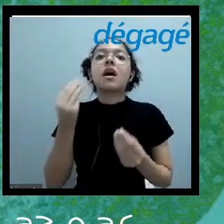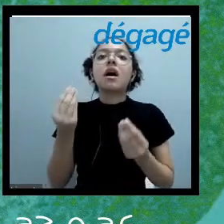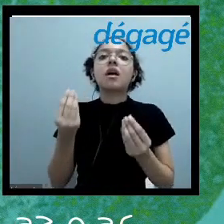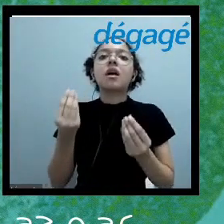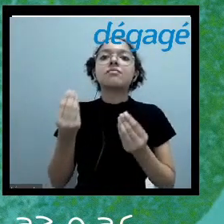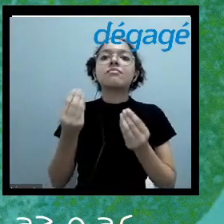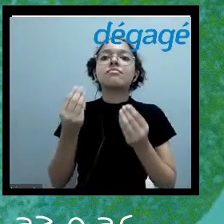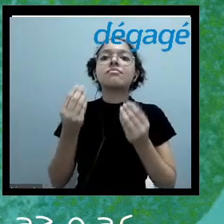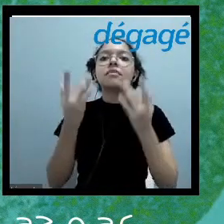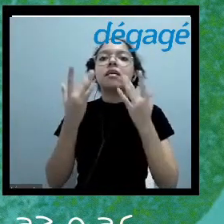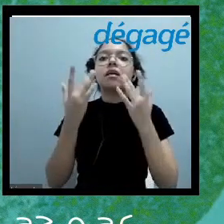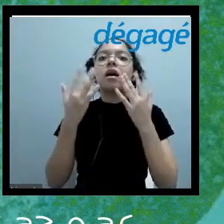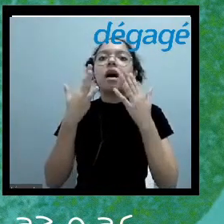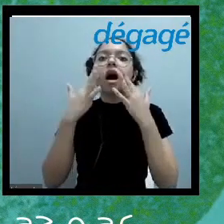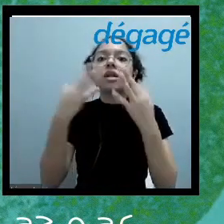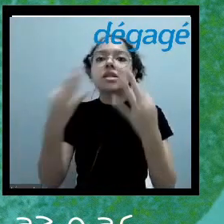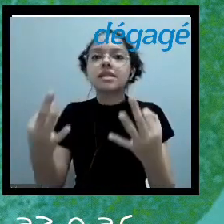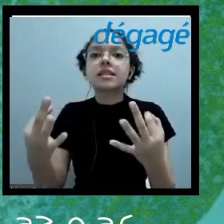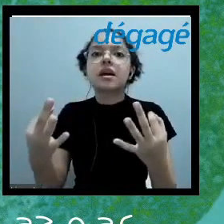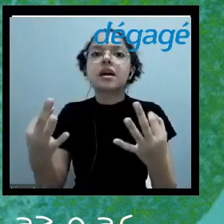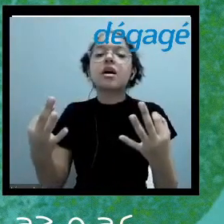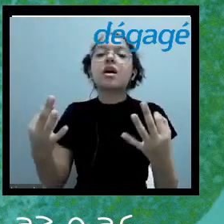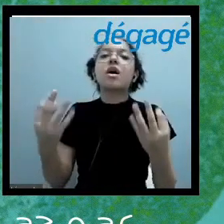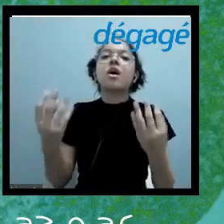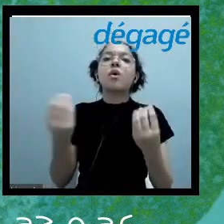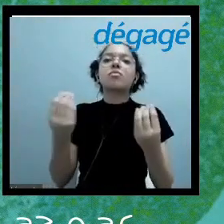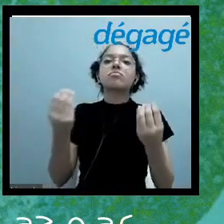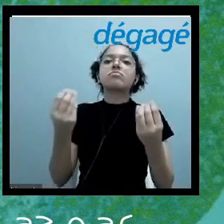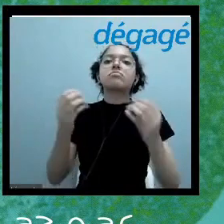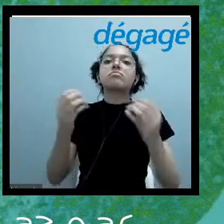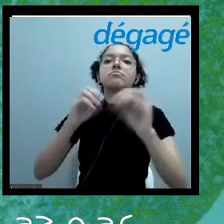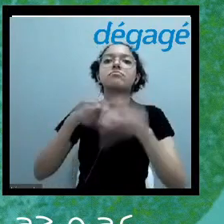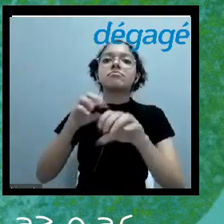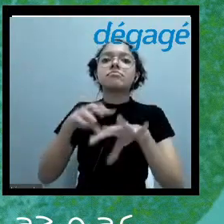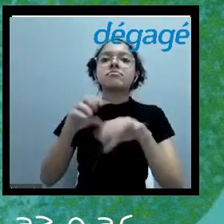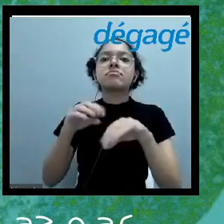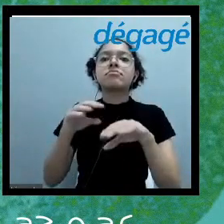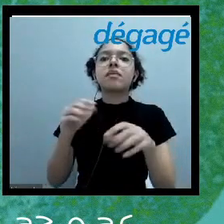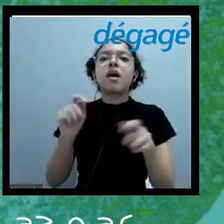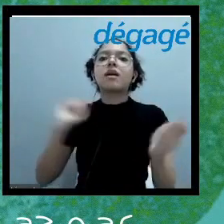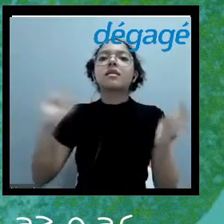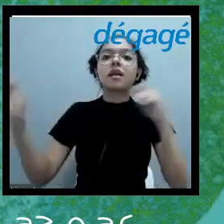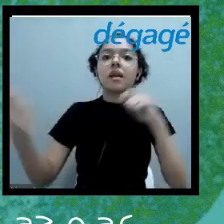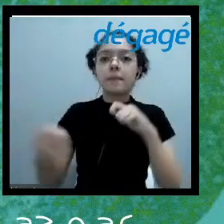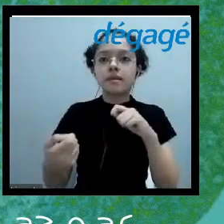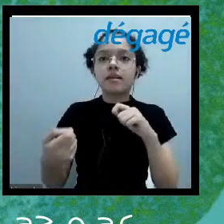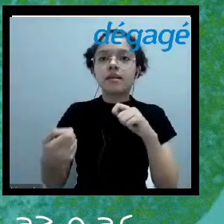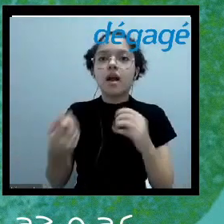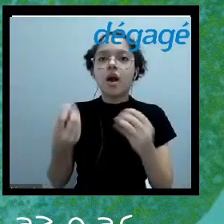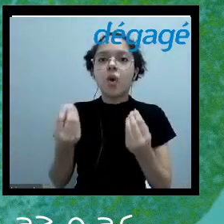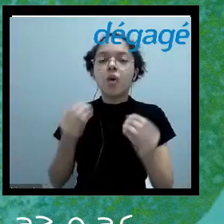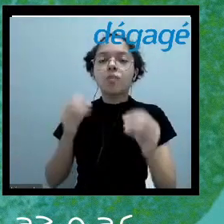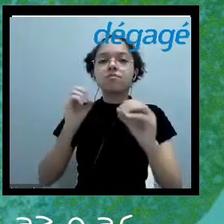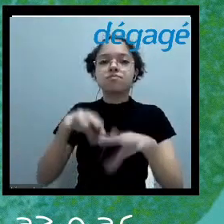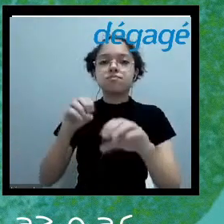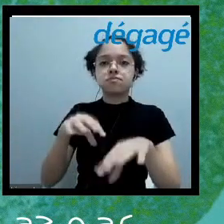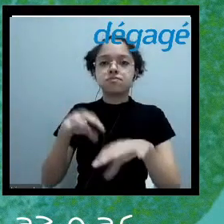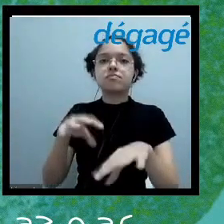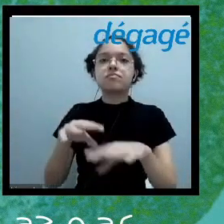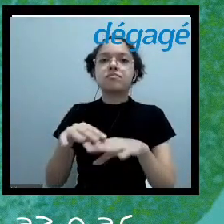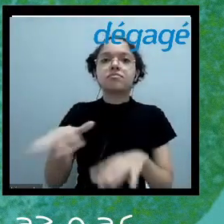percepção de uma forma geral, né? A música que é captada pelo cérebro, a parte do cérebro que